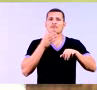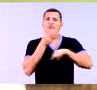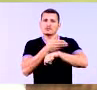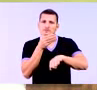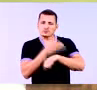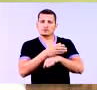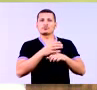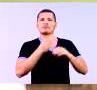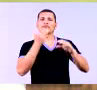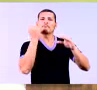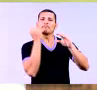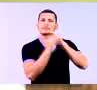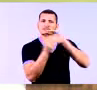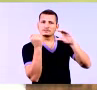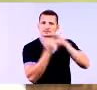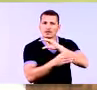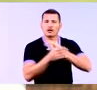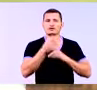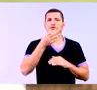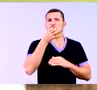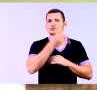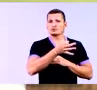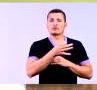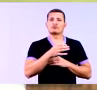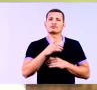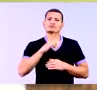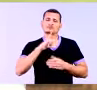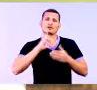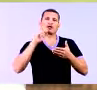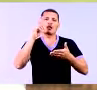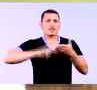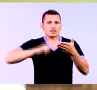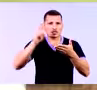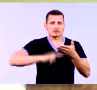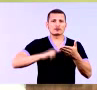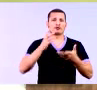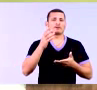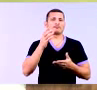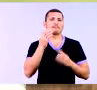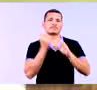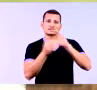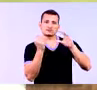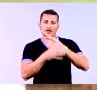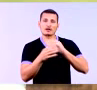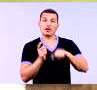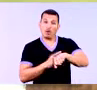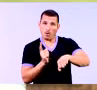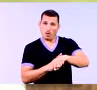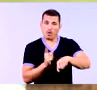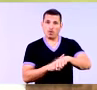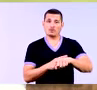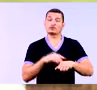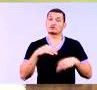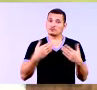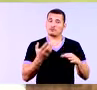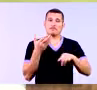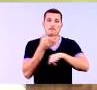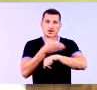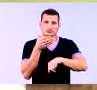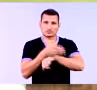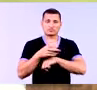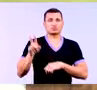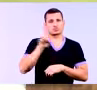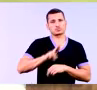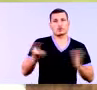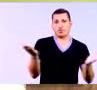as suas mensagens, e essas mensagens são lidas em tempo real, né? Então, a participação do usuário, hoje em dia, ela é muito